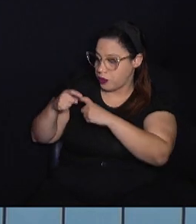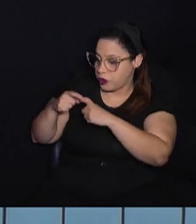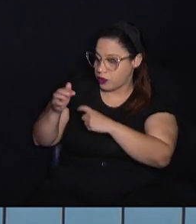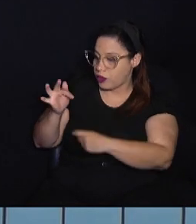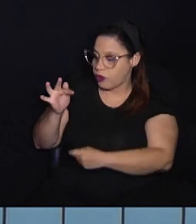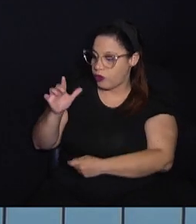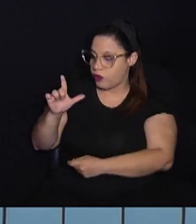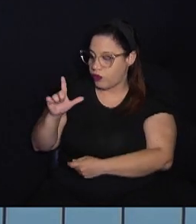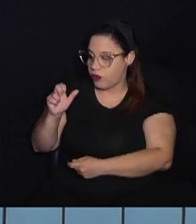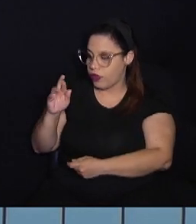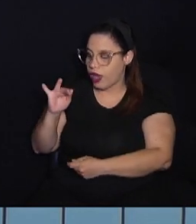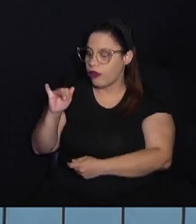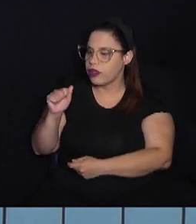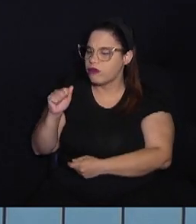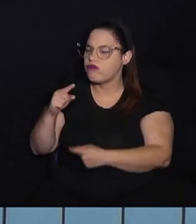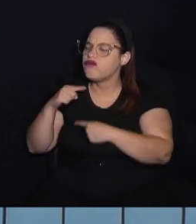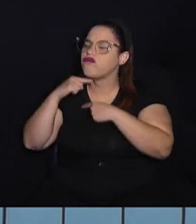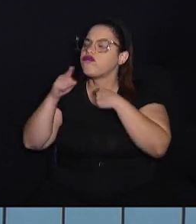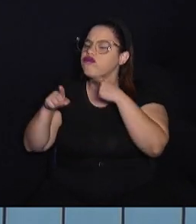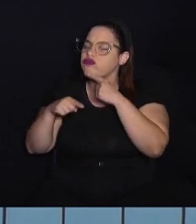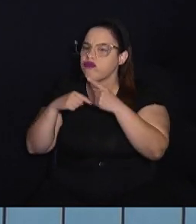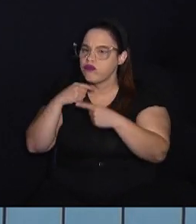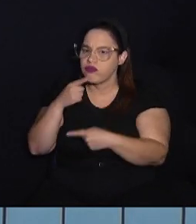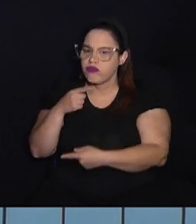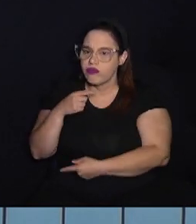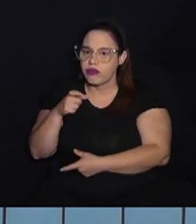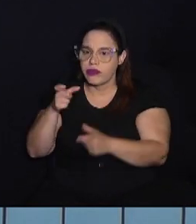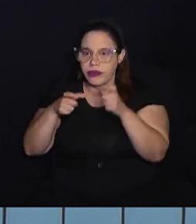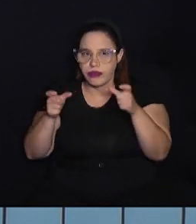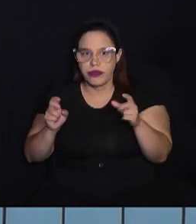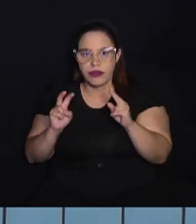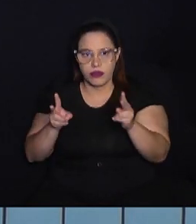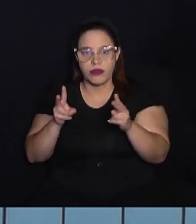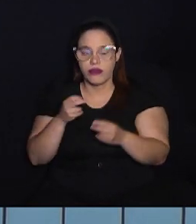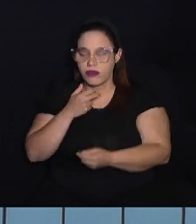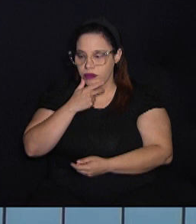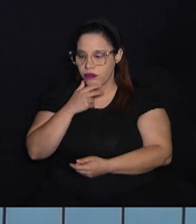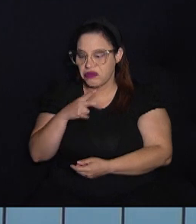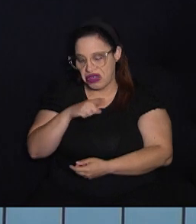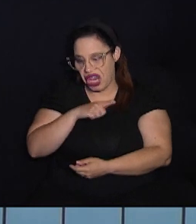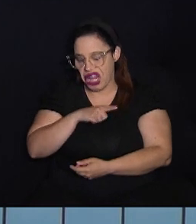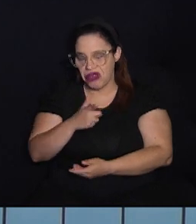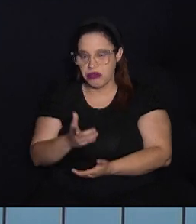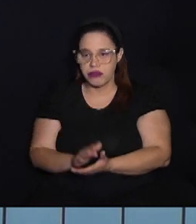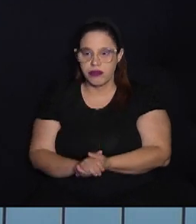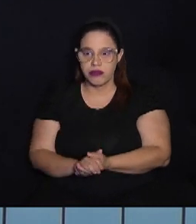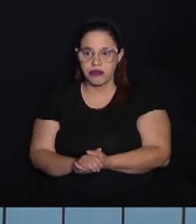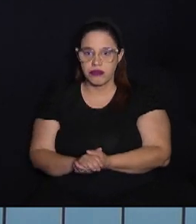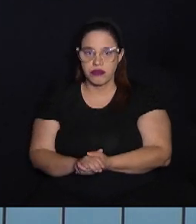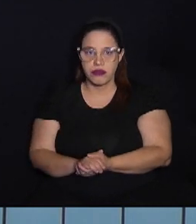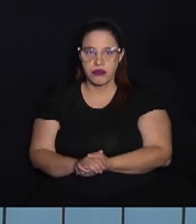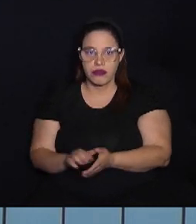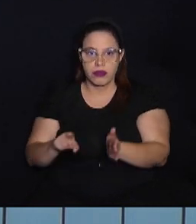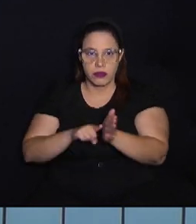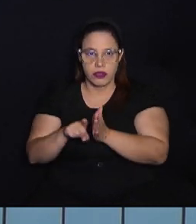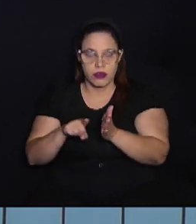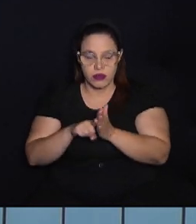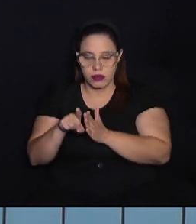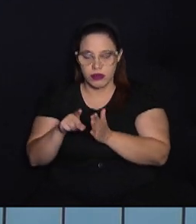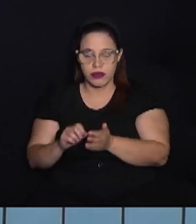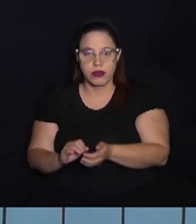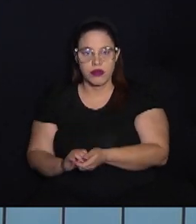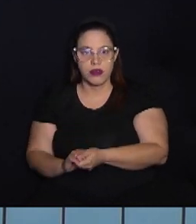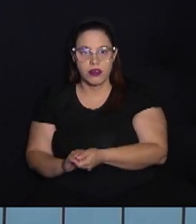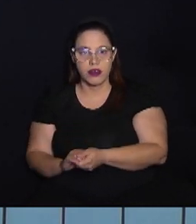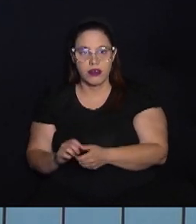Flávia, agora uma outra dúvida, né, também que o pessoal sempre aí pergunta, né, bem recorrente.